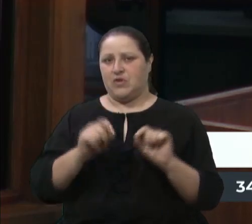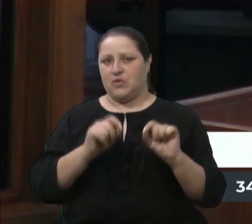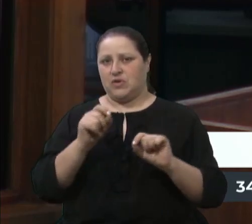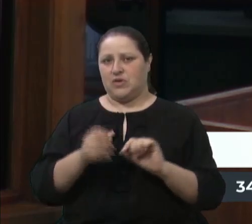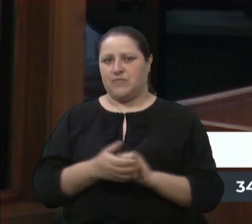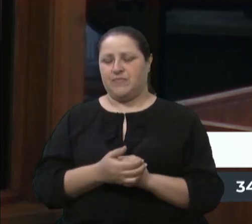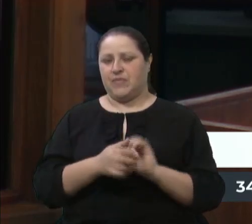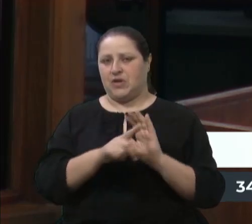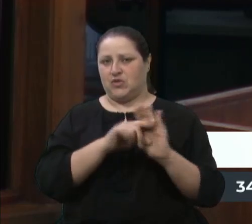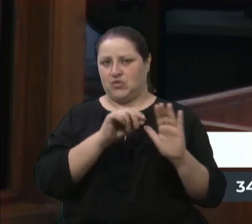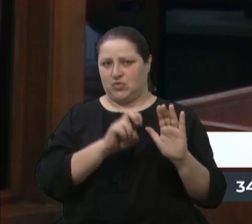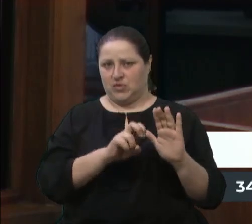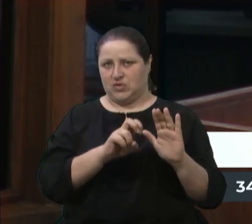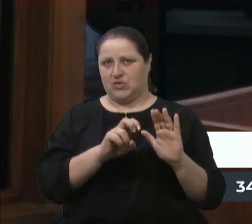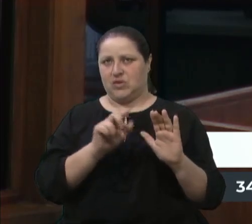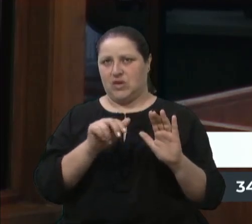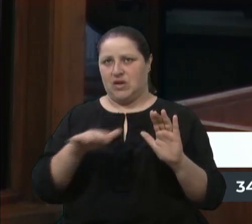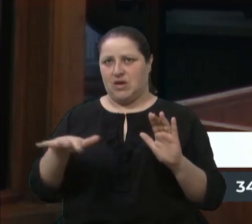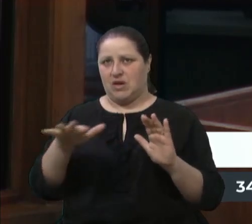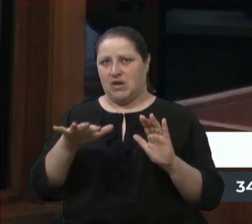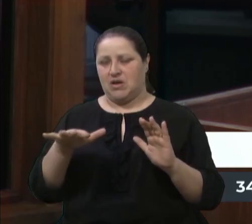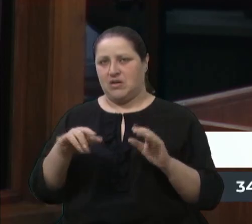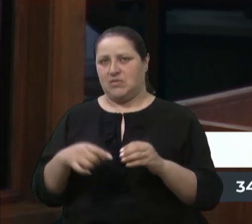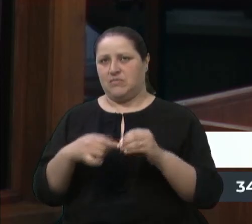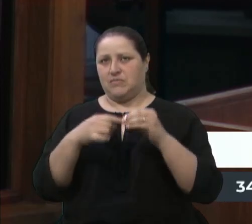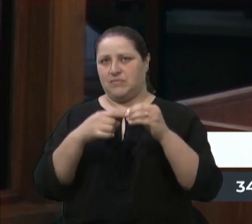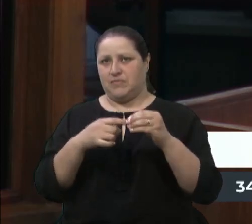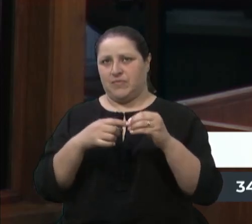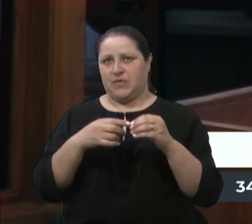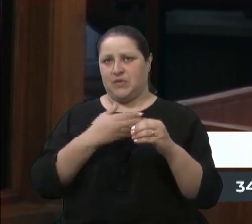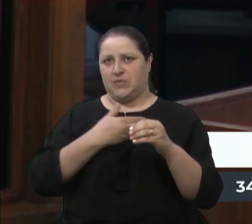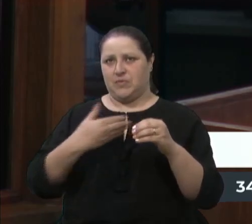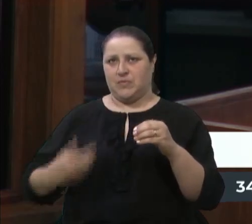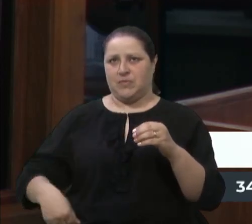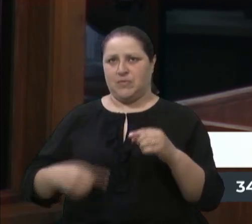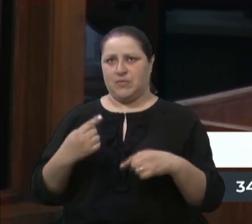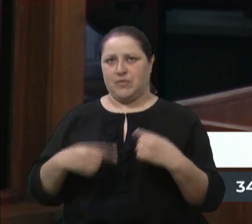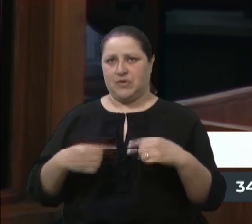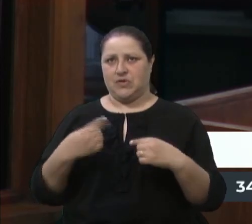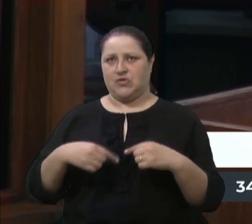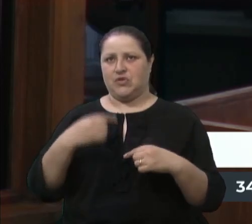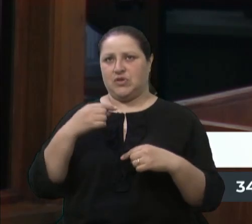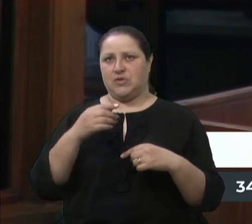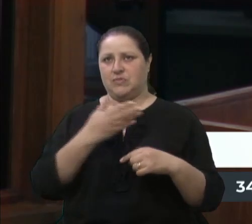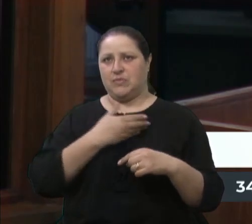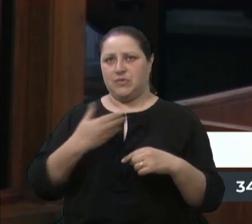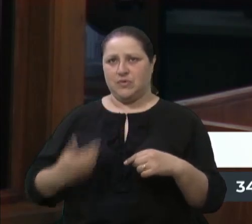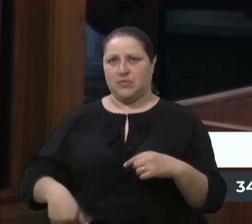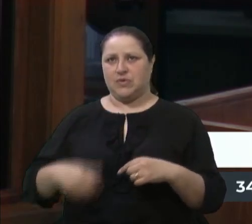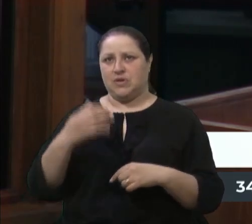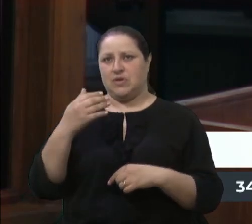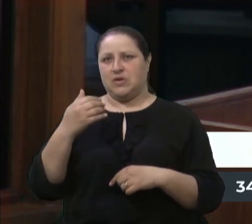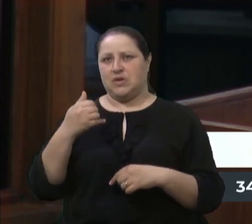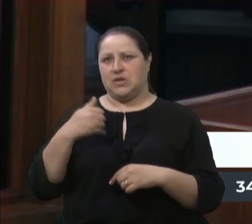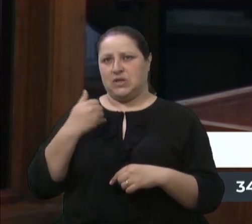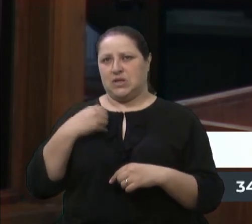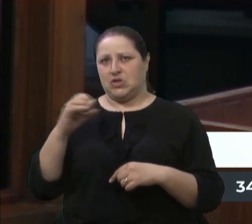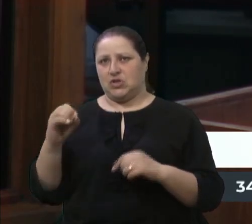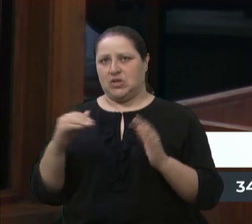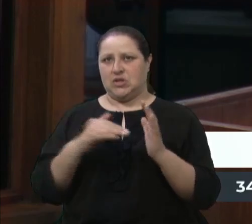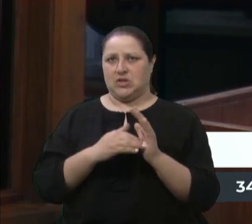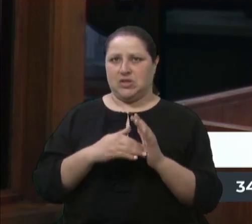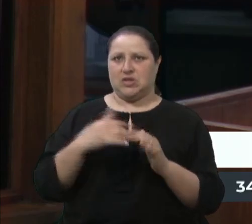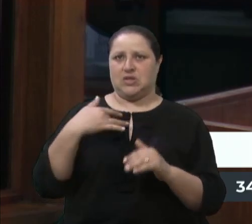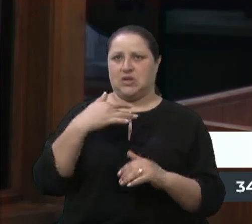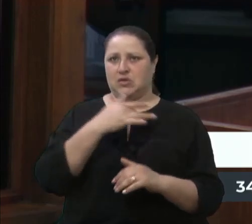áreas prioritárias para as políticas públicas de primeira infância, a saúde, a alimentação, a